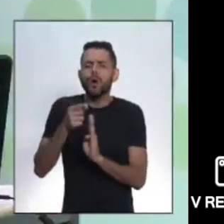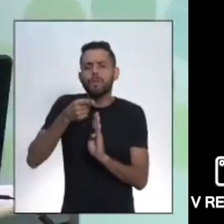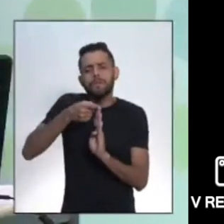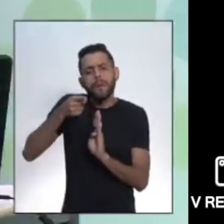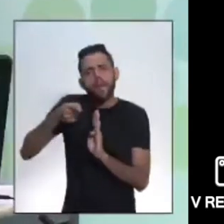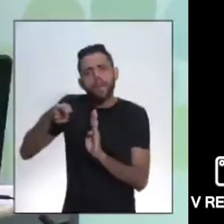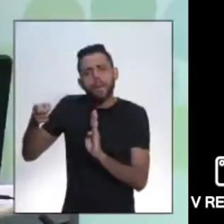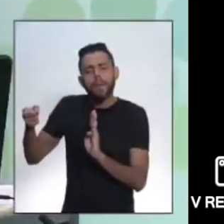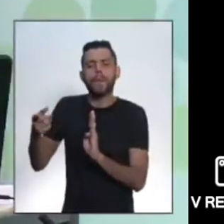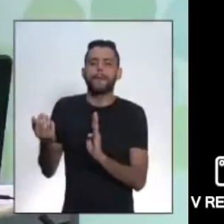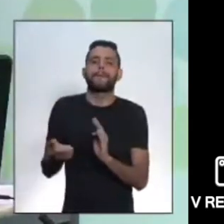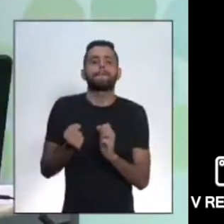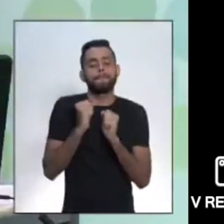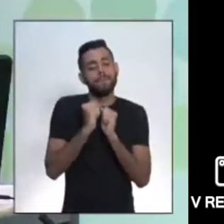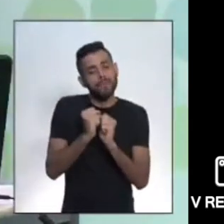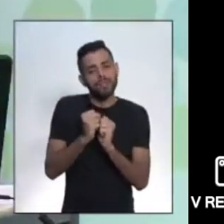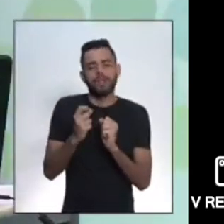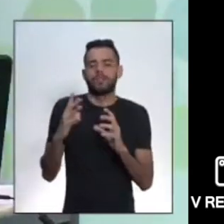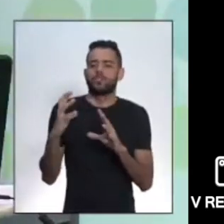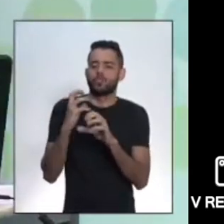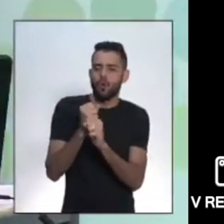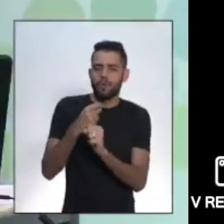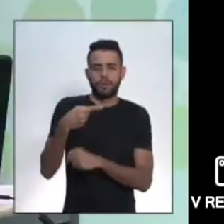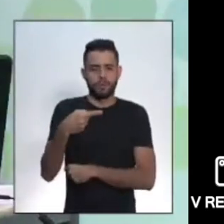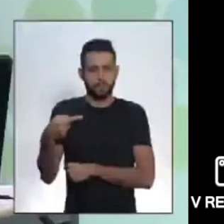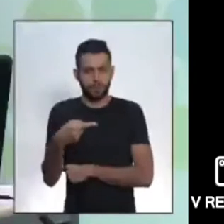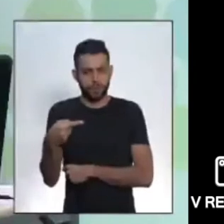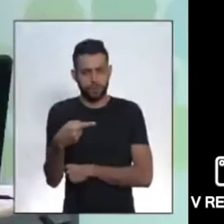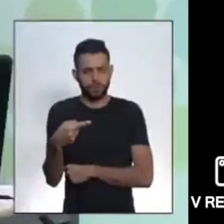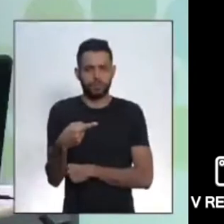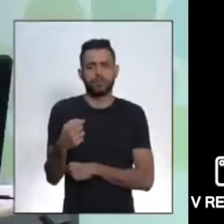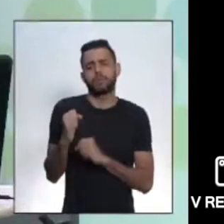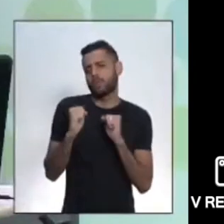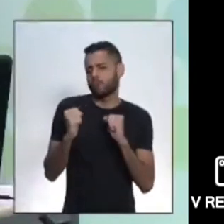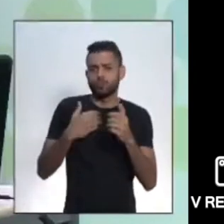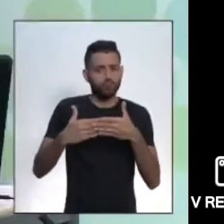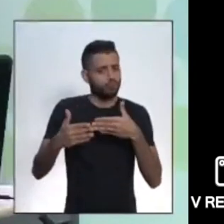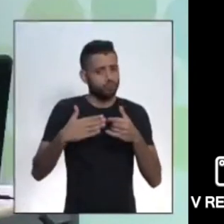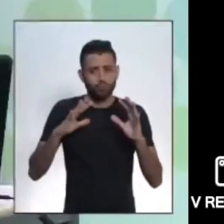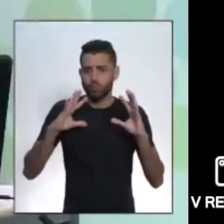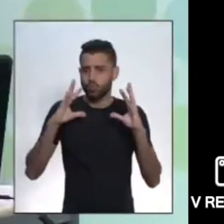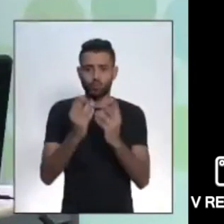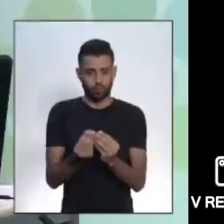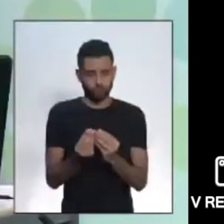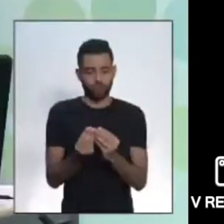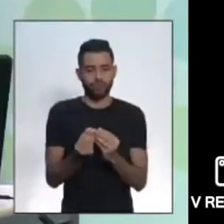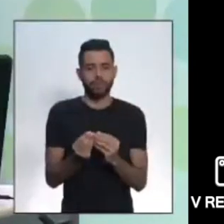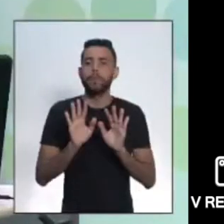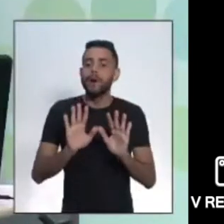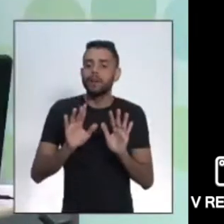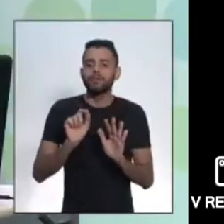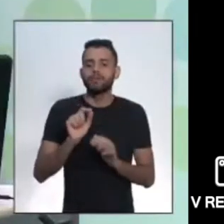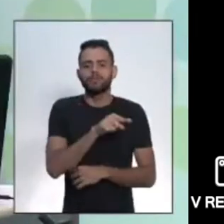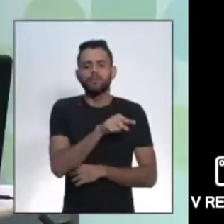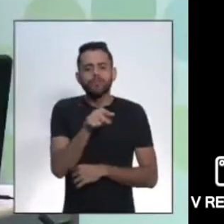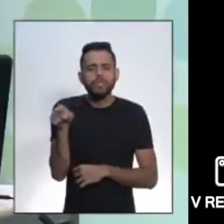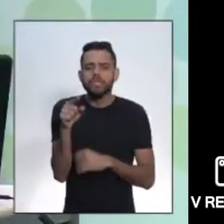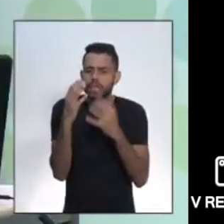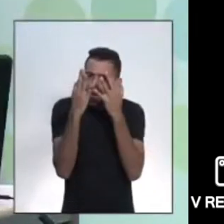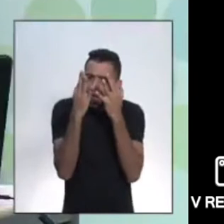sequência pode ser uma soma, pode ser uma subtração, pode acontecer de tudo, digamos assim. Só que vocês têm que prestar muito